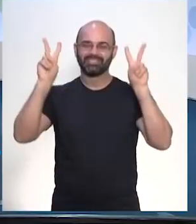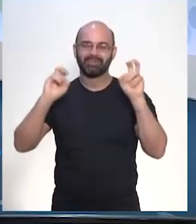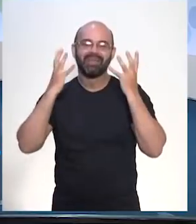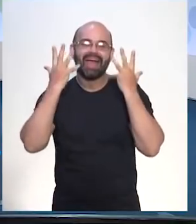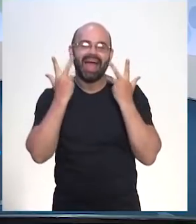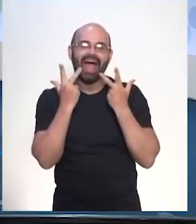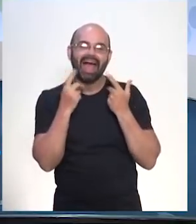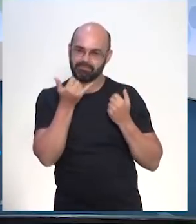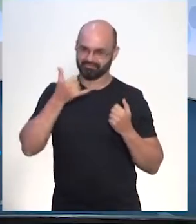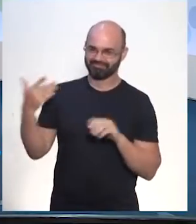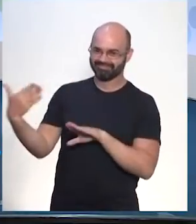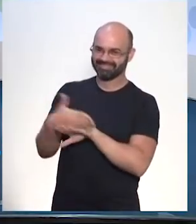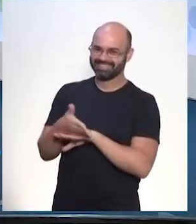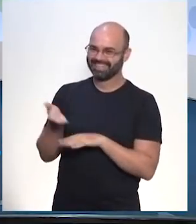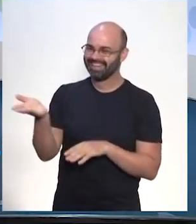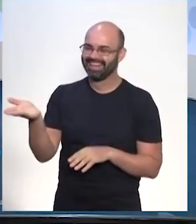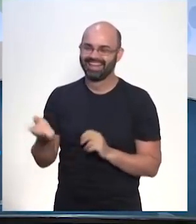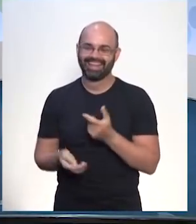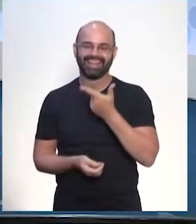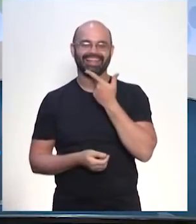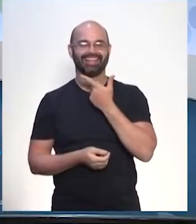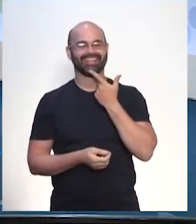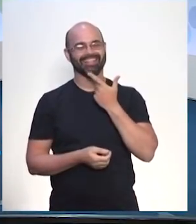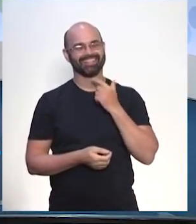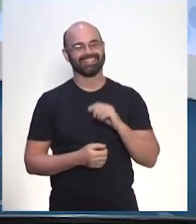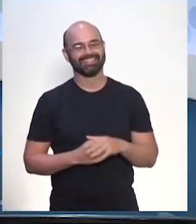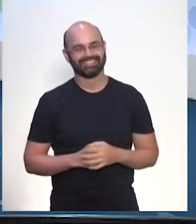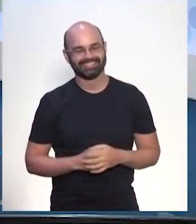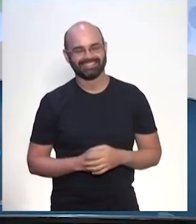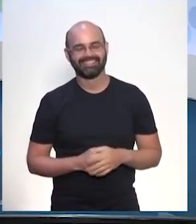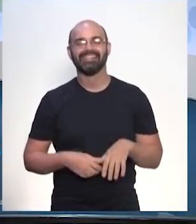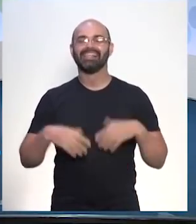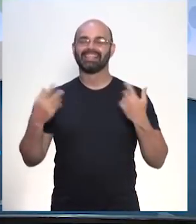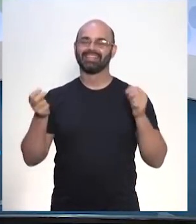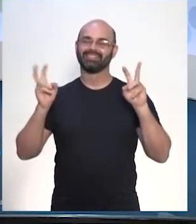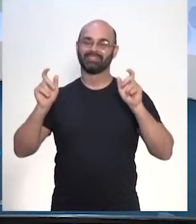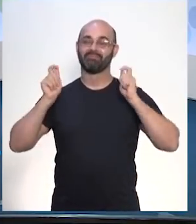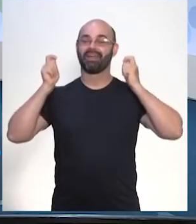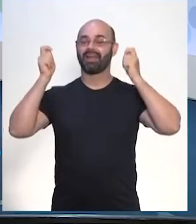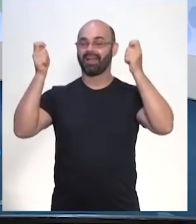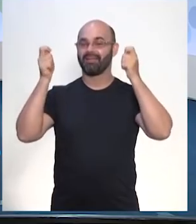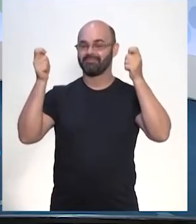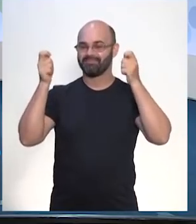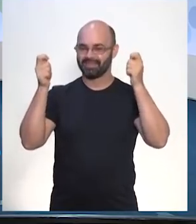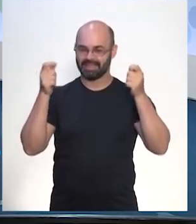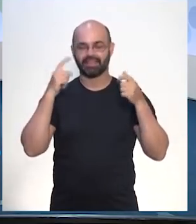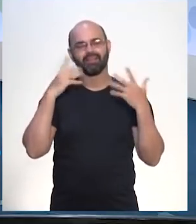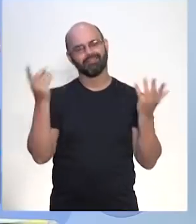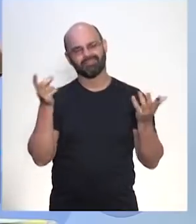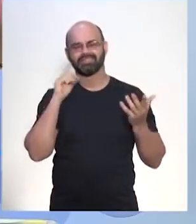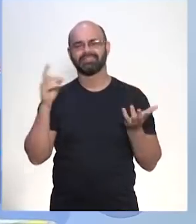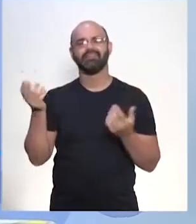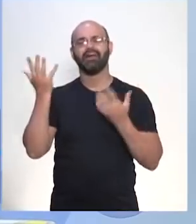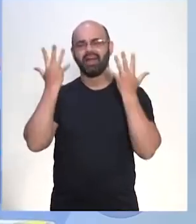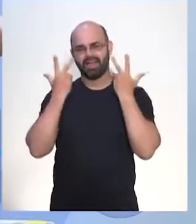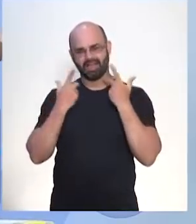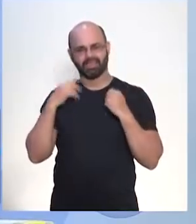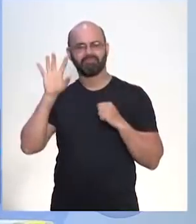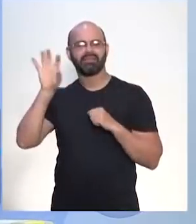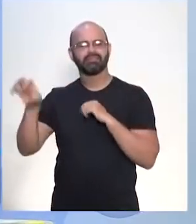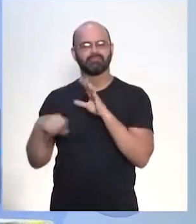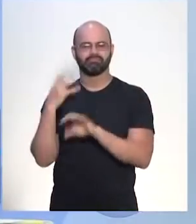de animais vocês. Então vamos lá. Então, gente, a campanha, então, é para não ter esse tráfico de animais, né? Então,